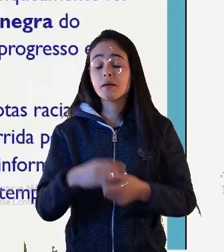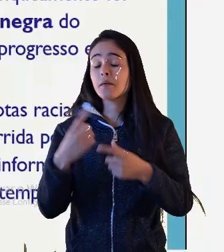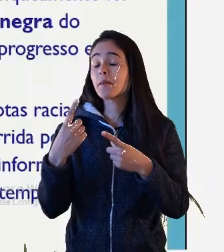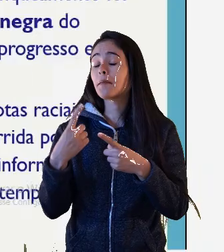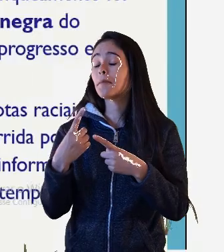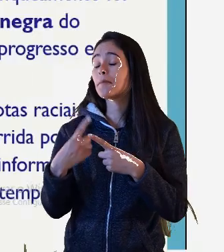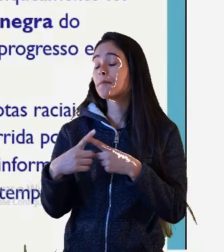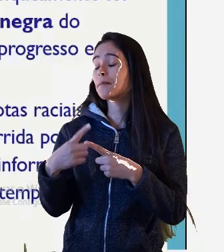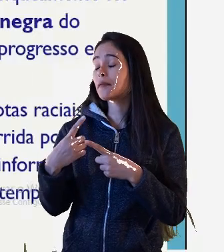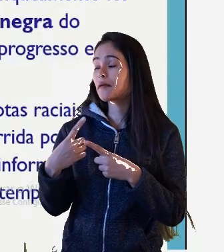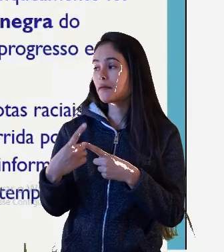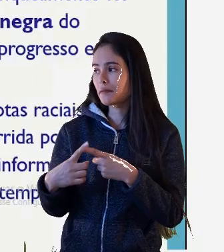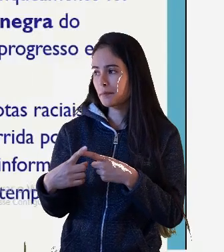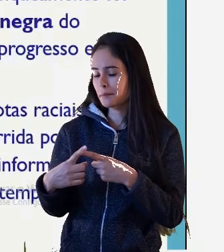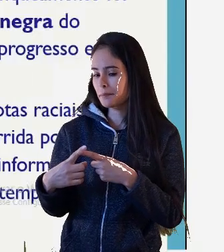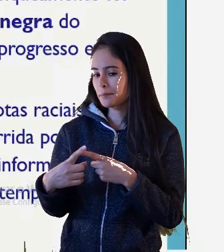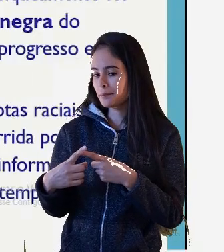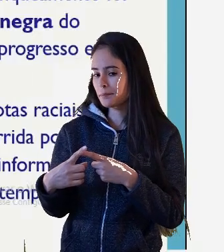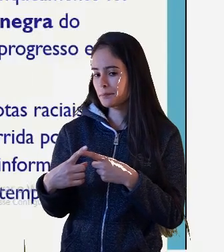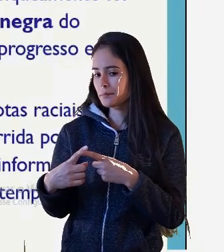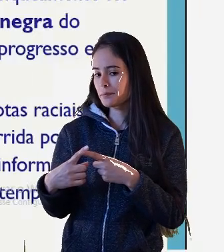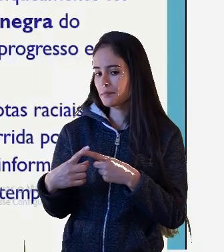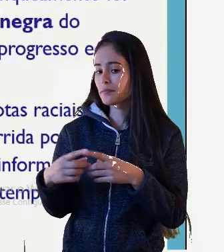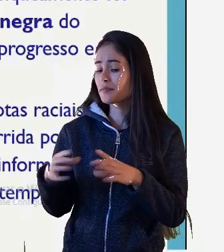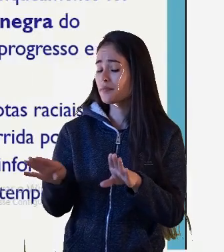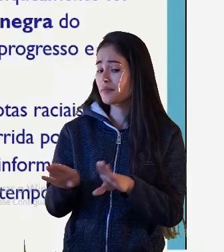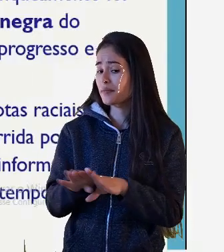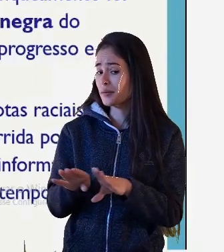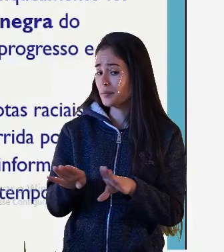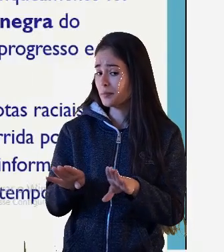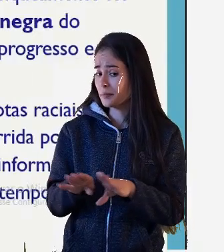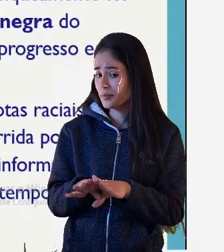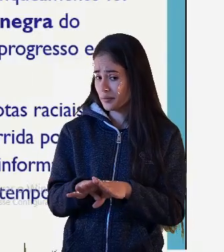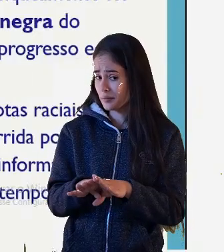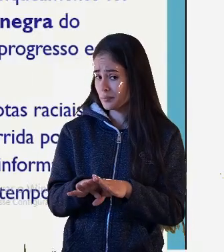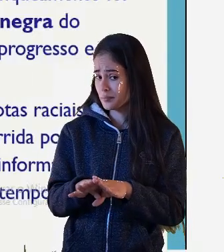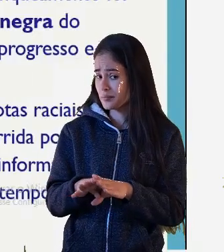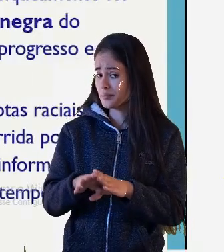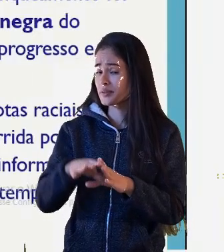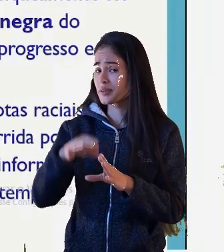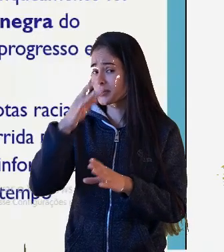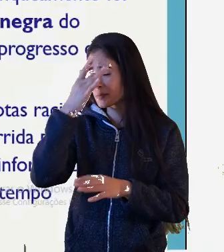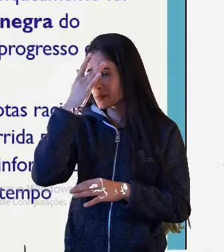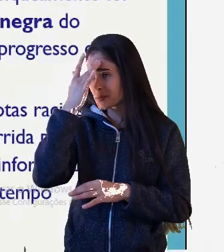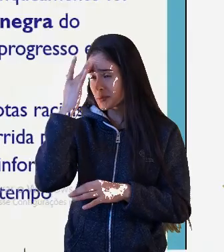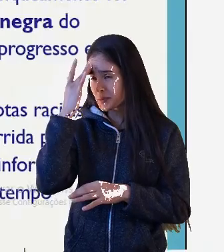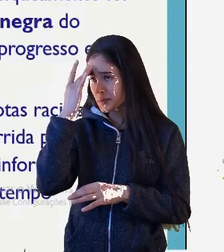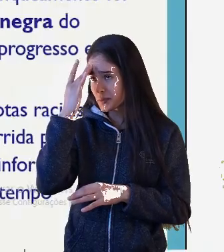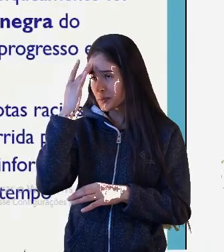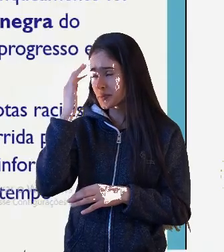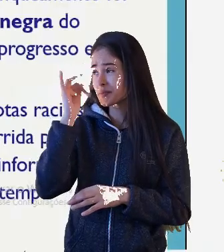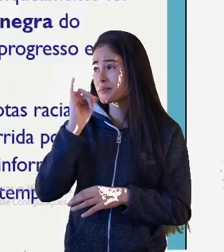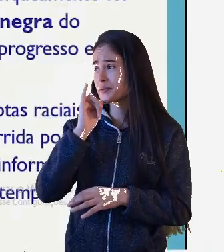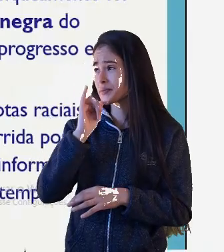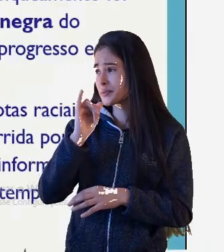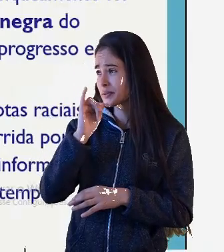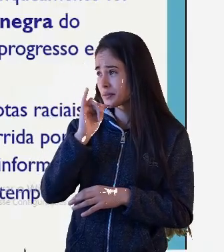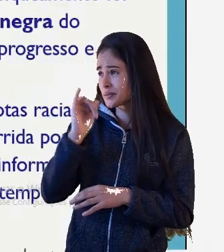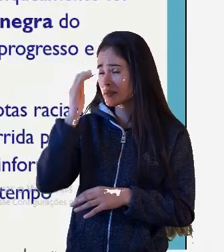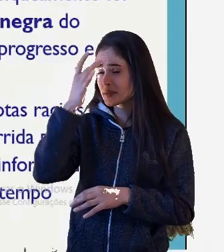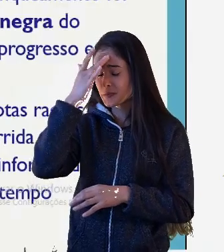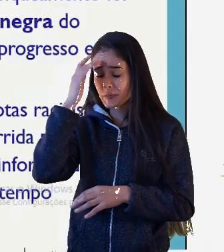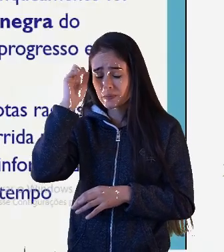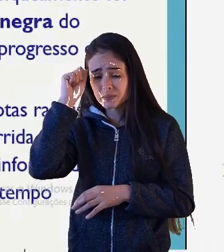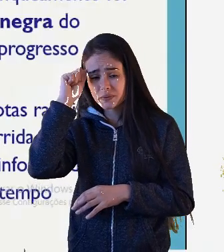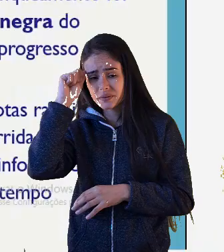obra qualificada foi exigida. E a gente sabe de onde vêm, né, os nossos ascendentes